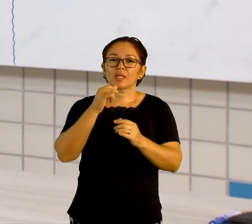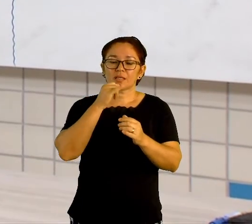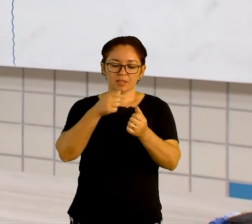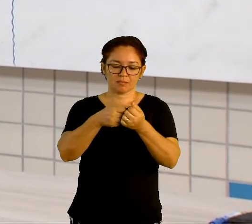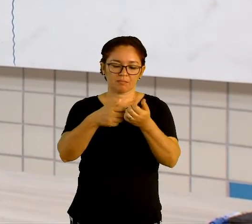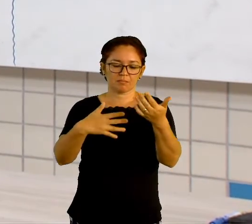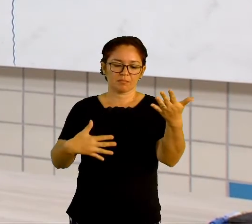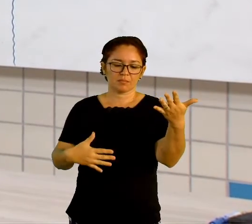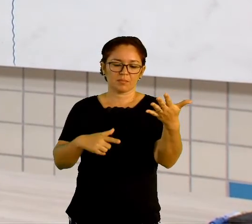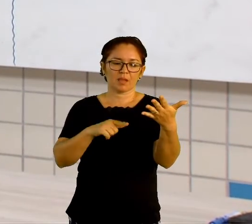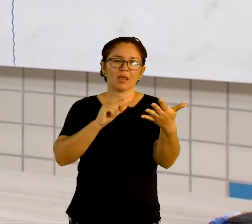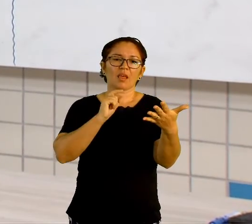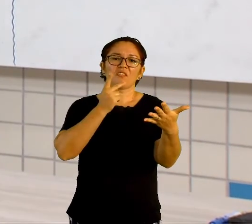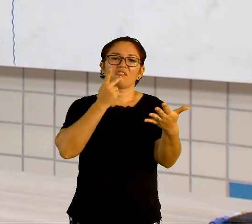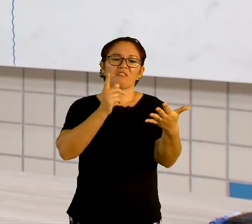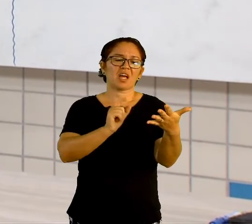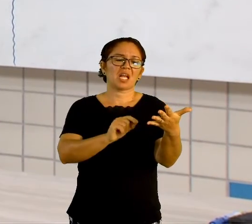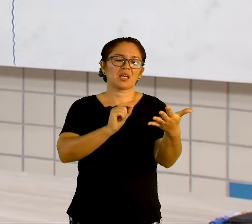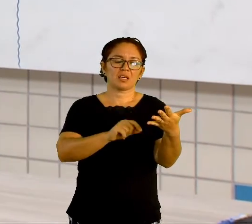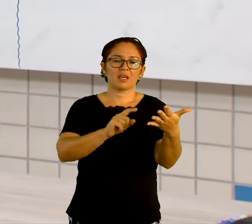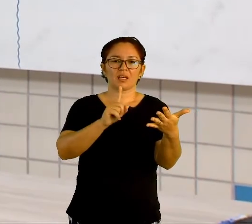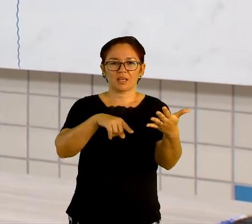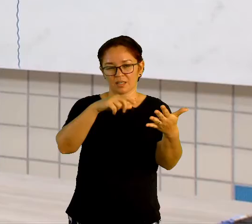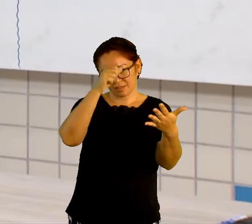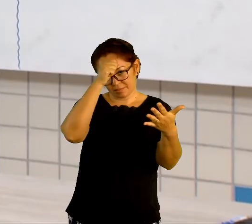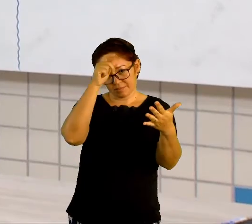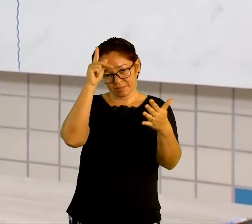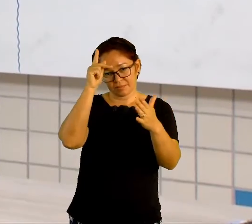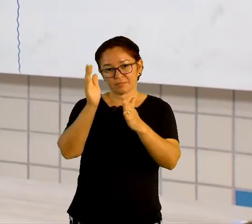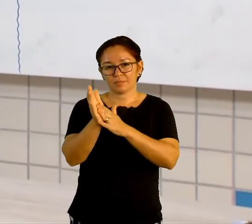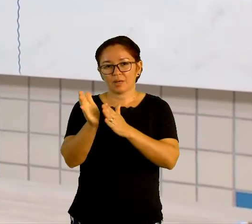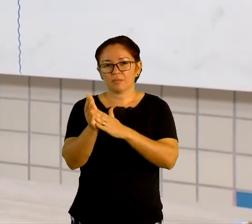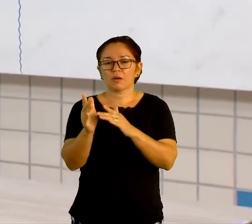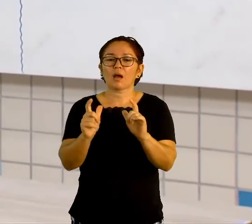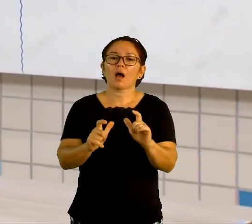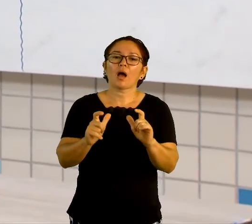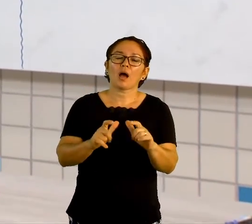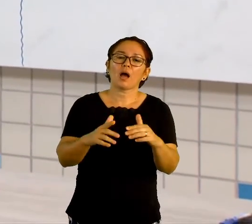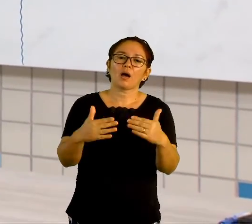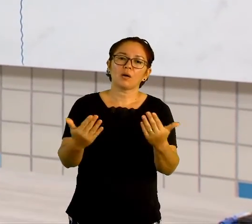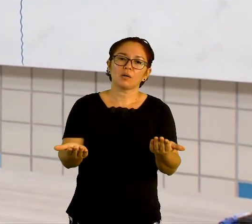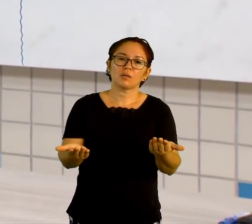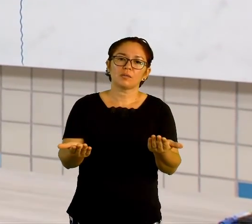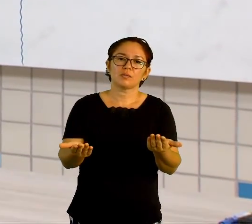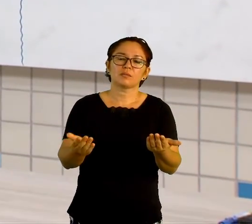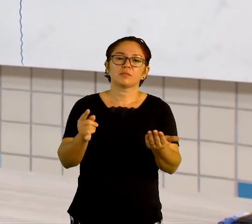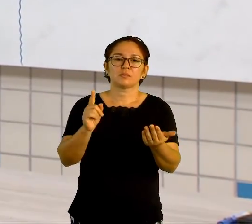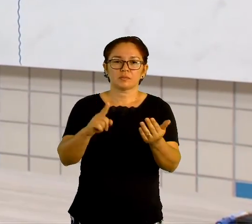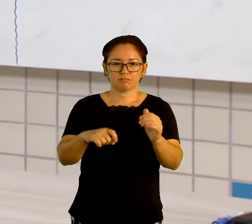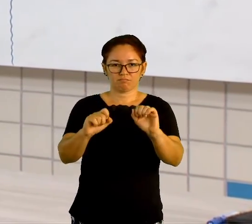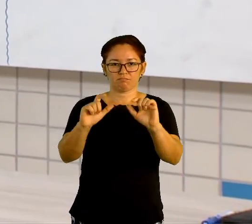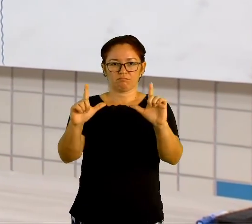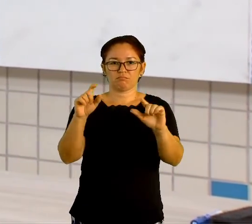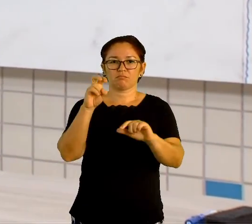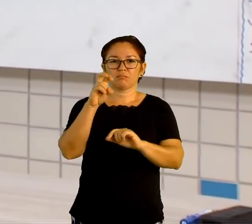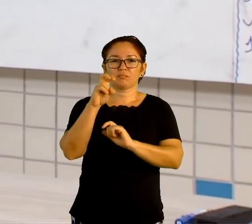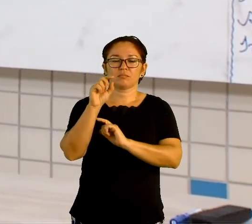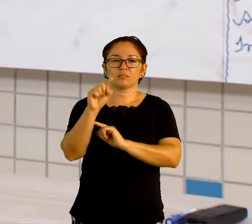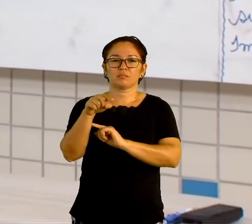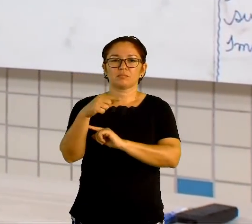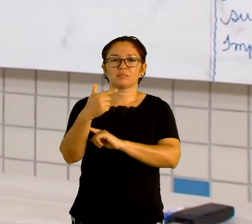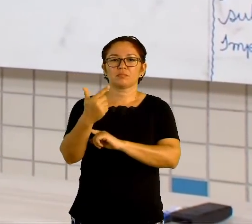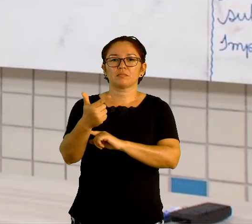Rede Municipal de Educação de Palmas. Onde? No canal